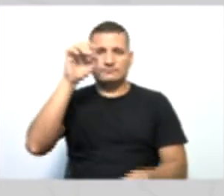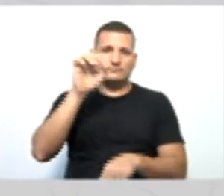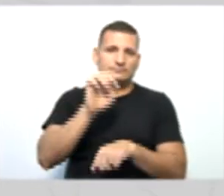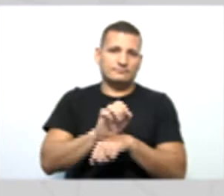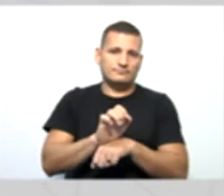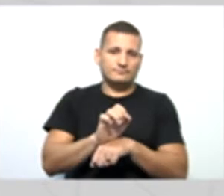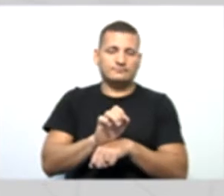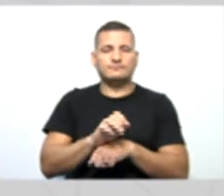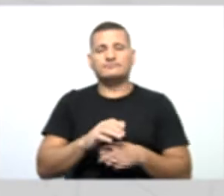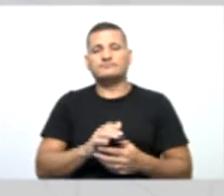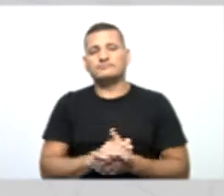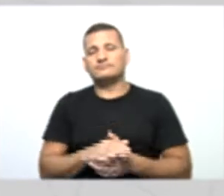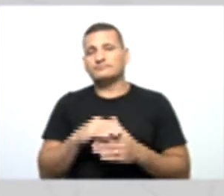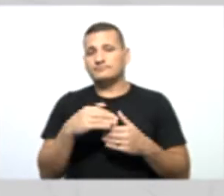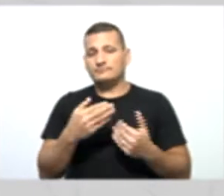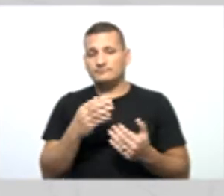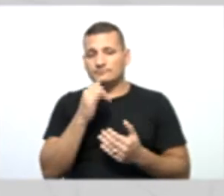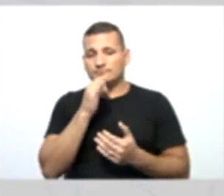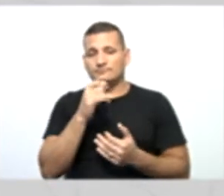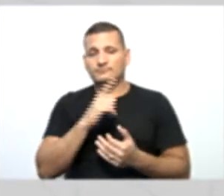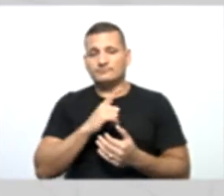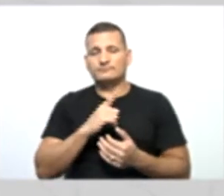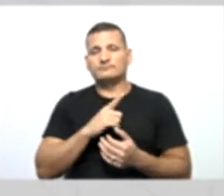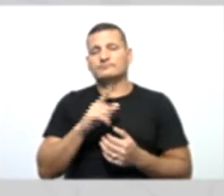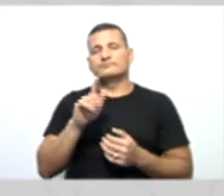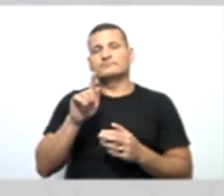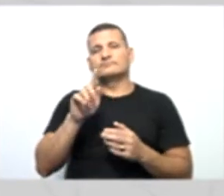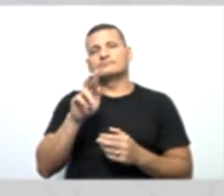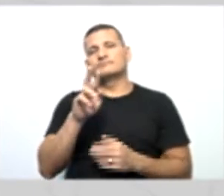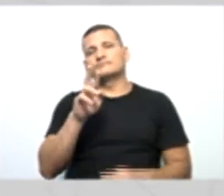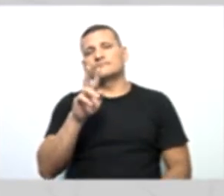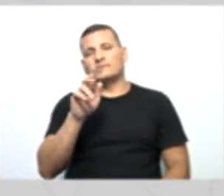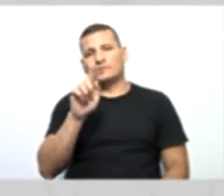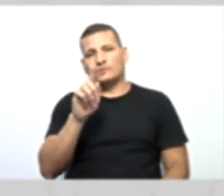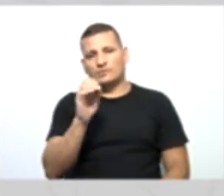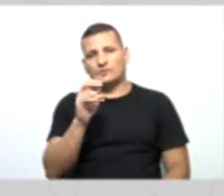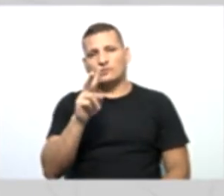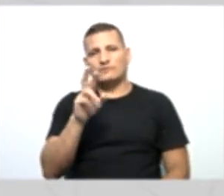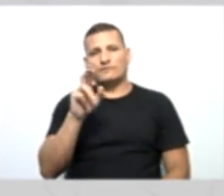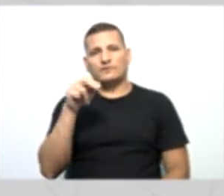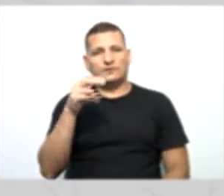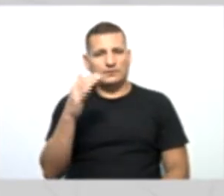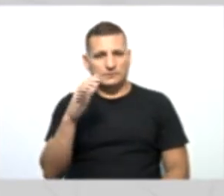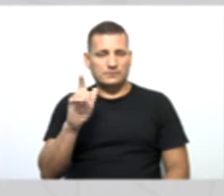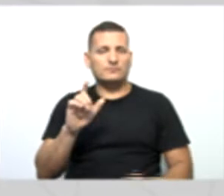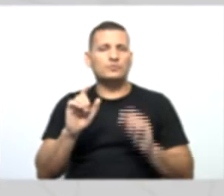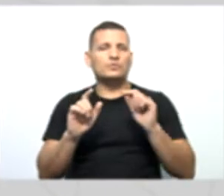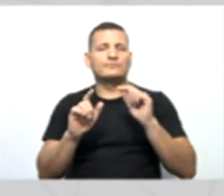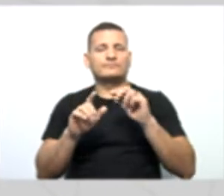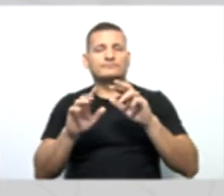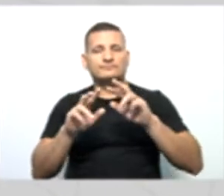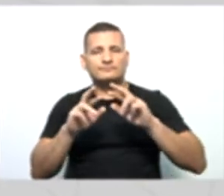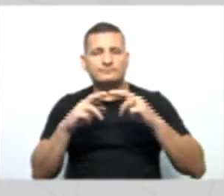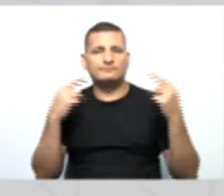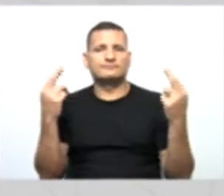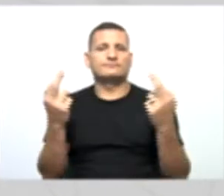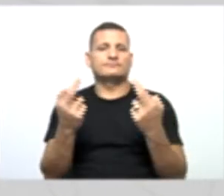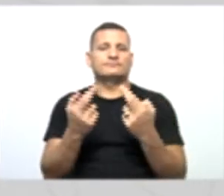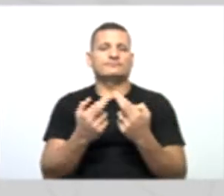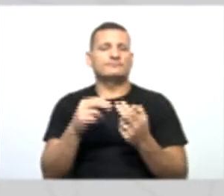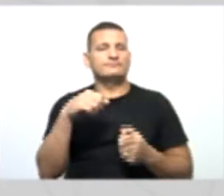uma governança, reuniões mensais entre os representantes dos negócios, quando eu tenho